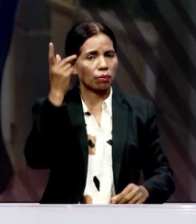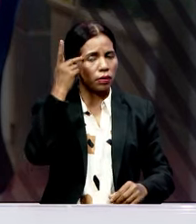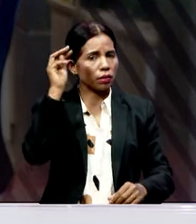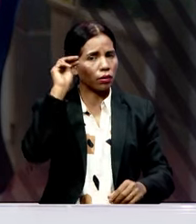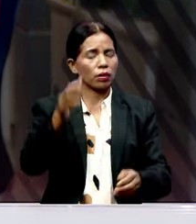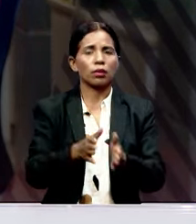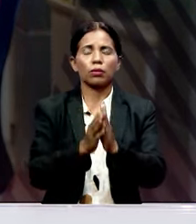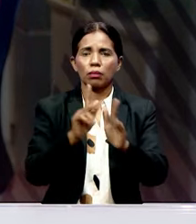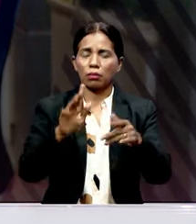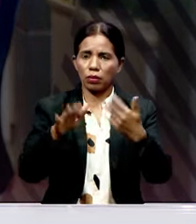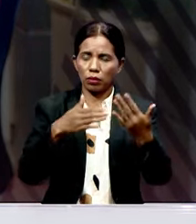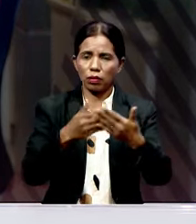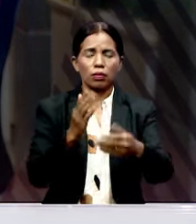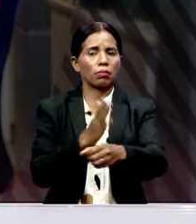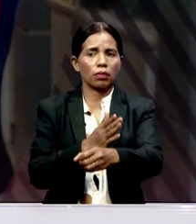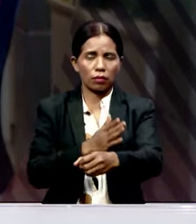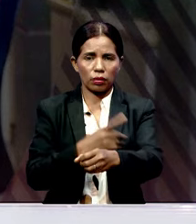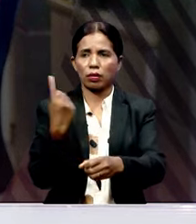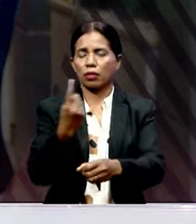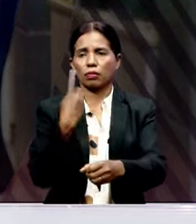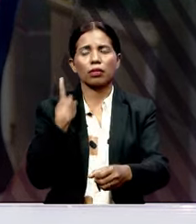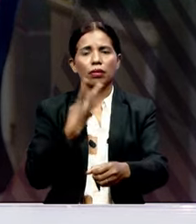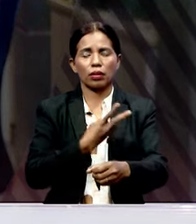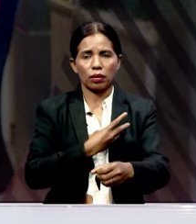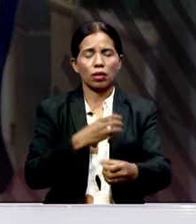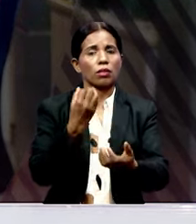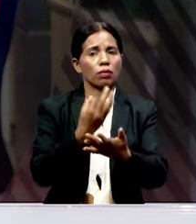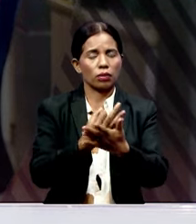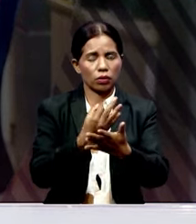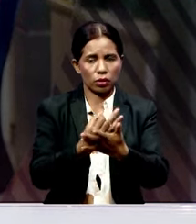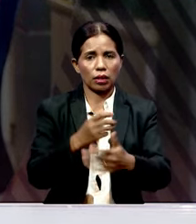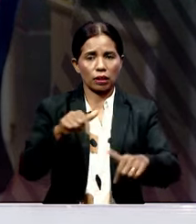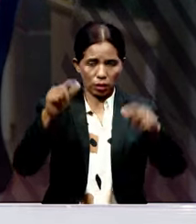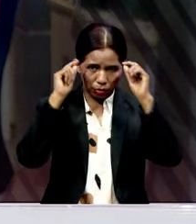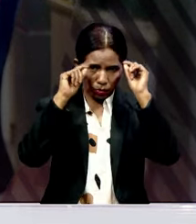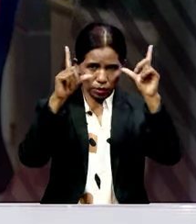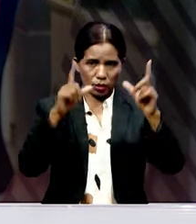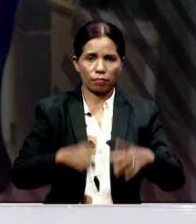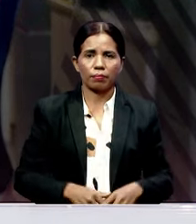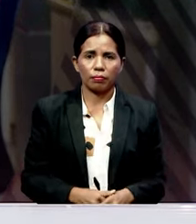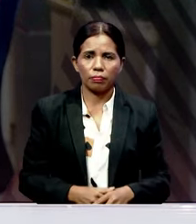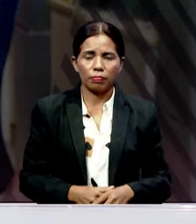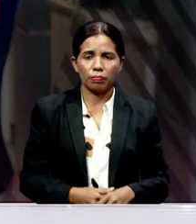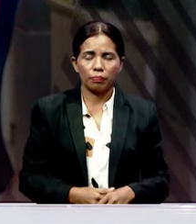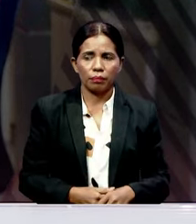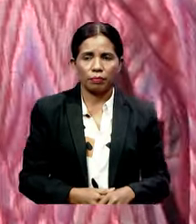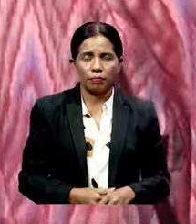ministro russo entidade Shoto promove na FAT em literacia financeira e rede Timor-Leste.